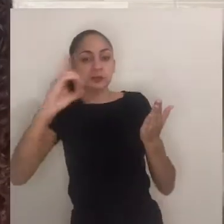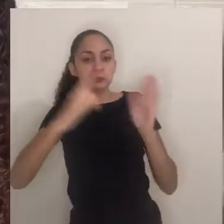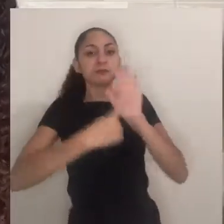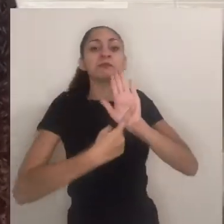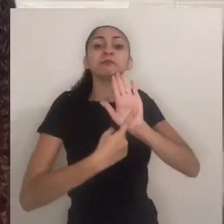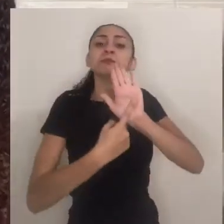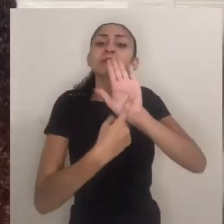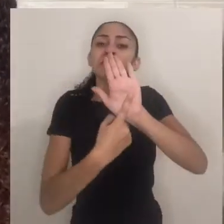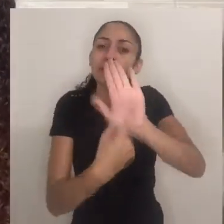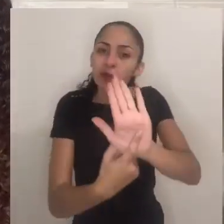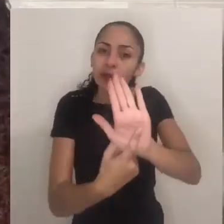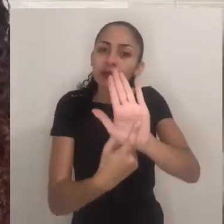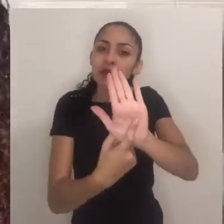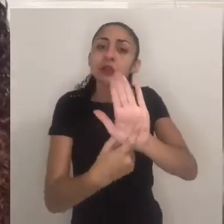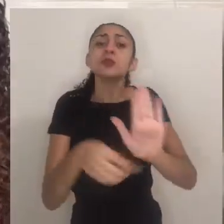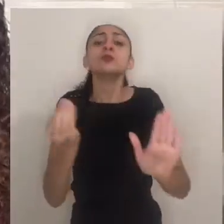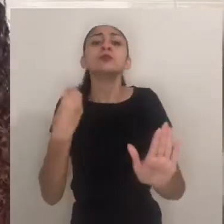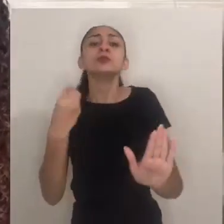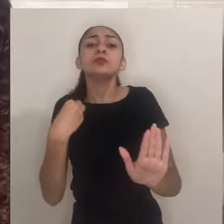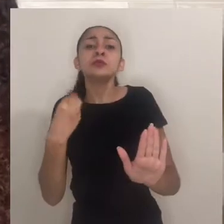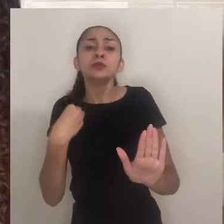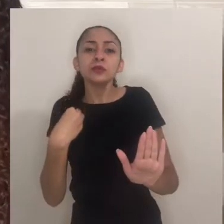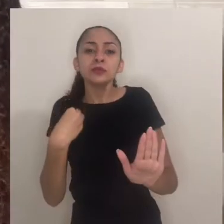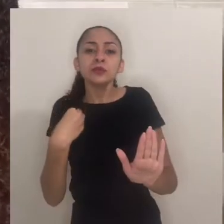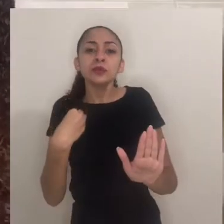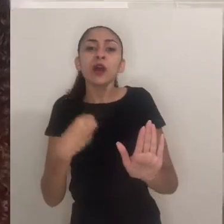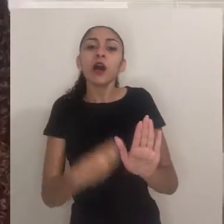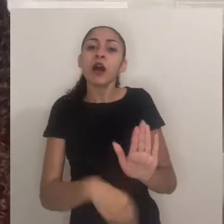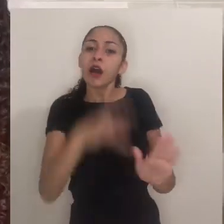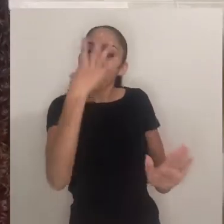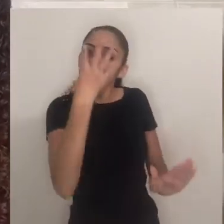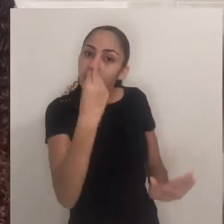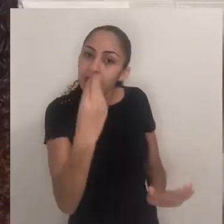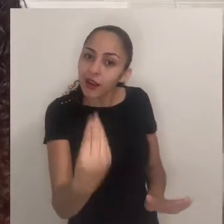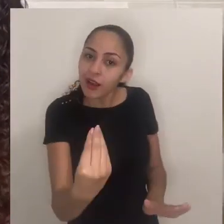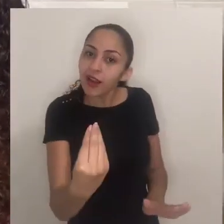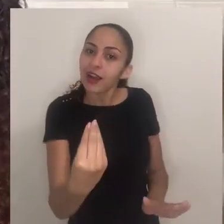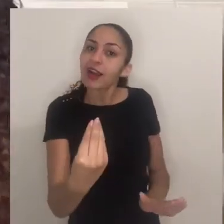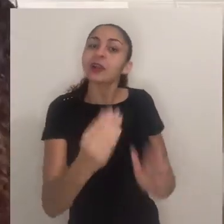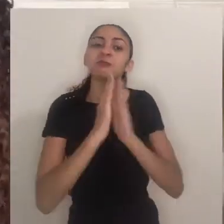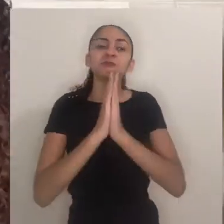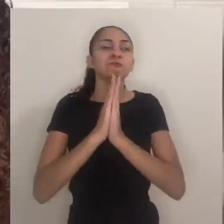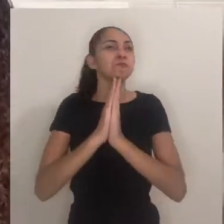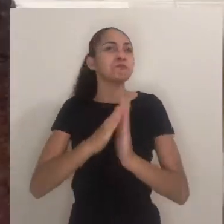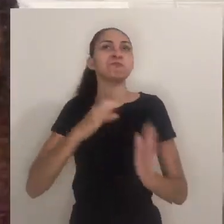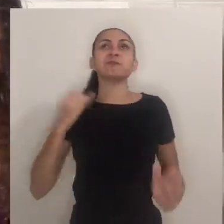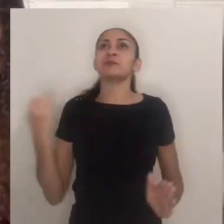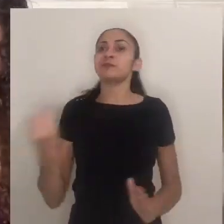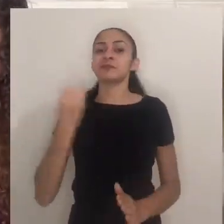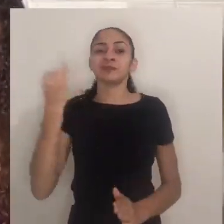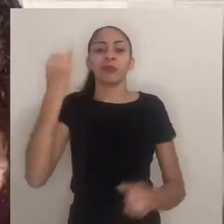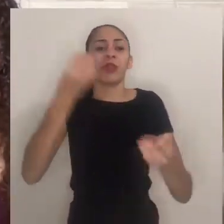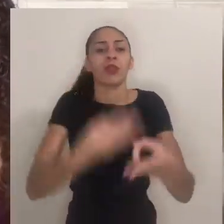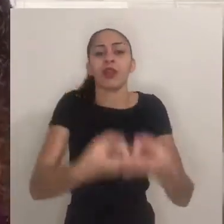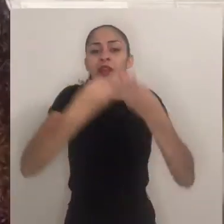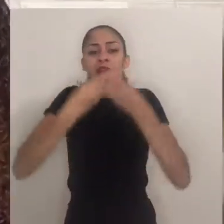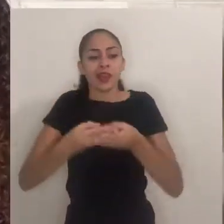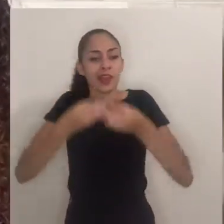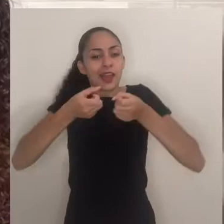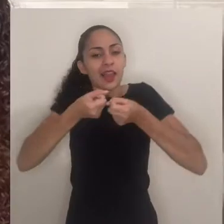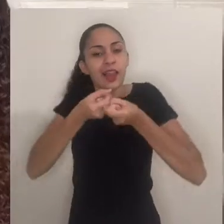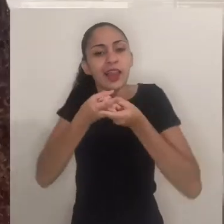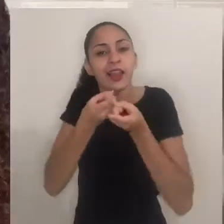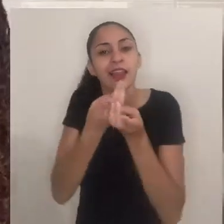as Escrituras também nos mostram e evidenciam a importância da oração, outros